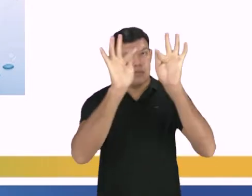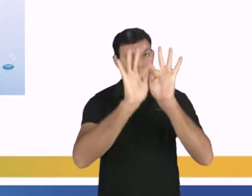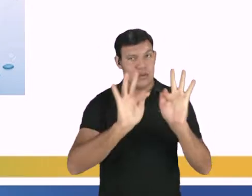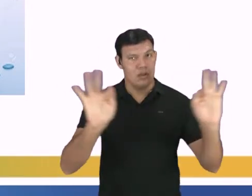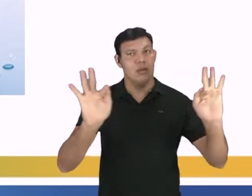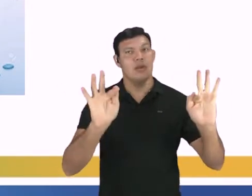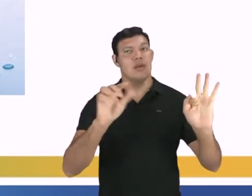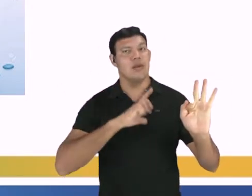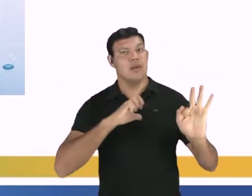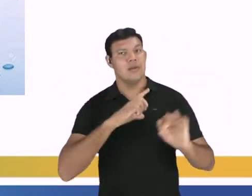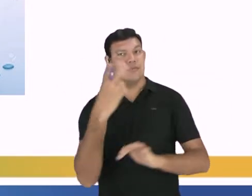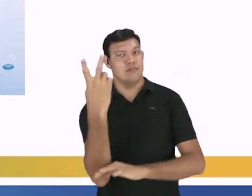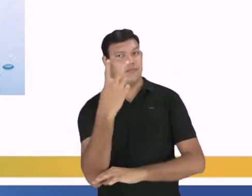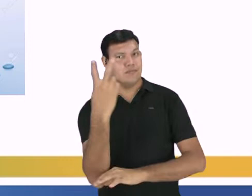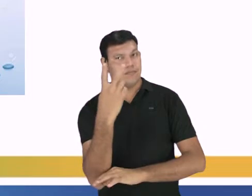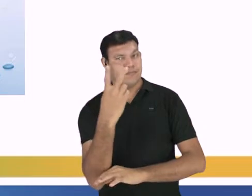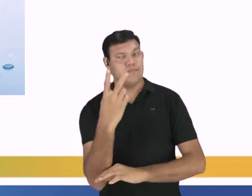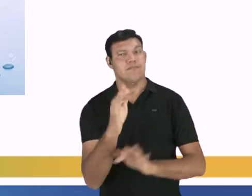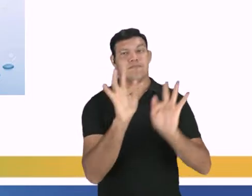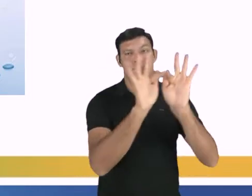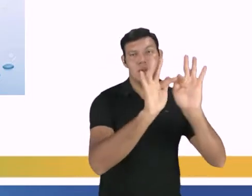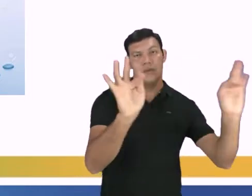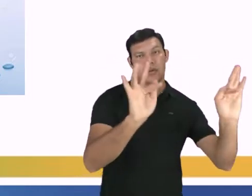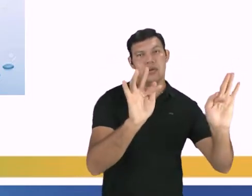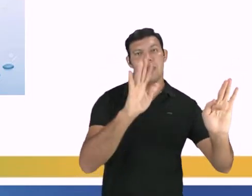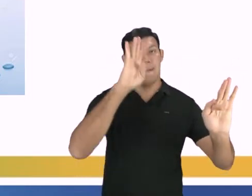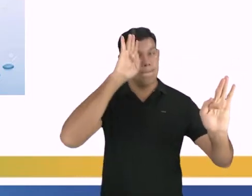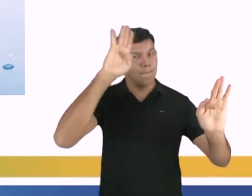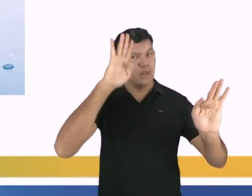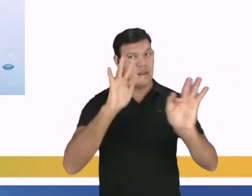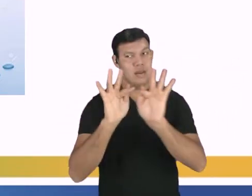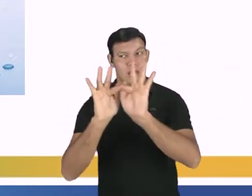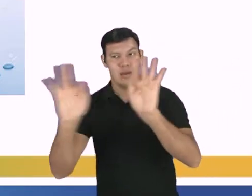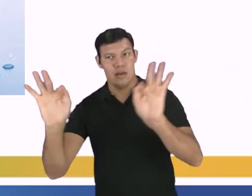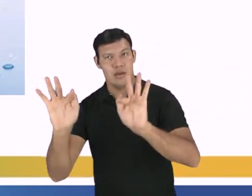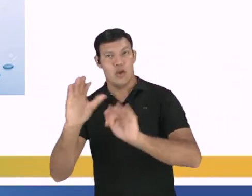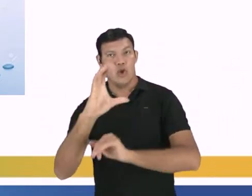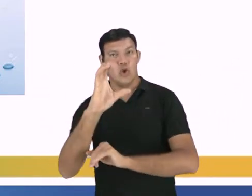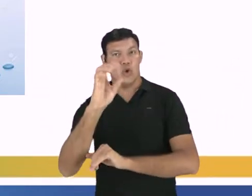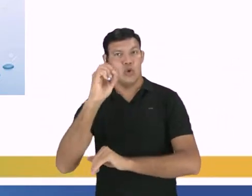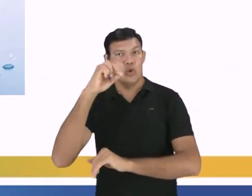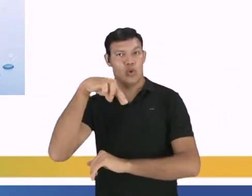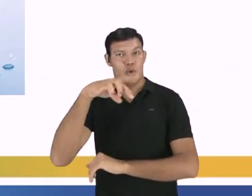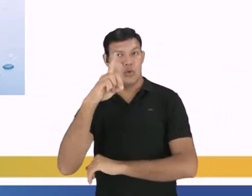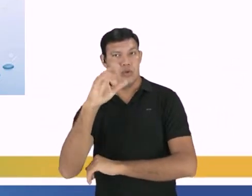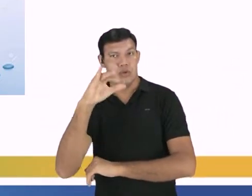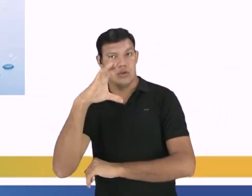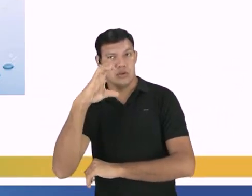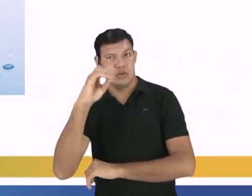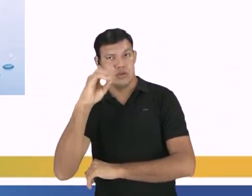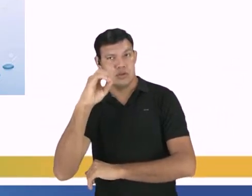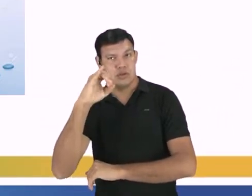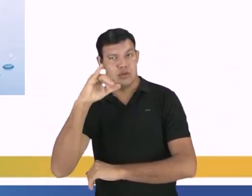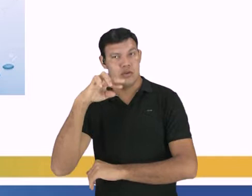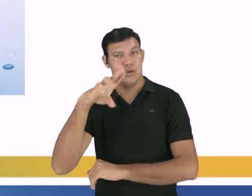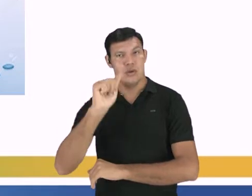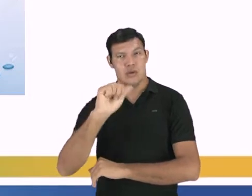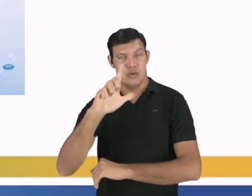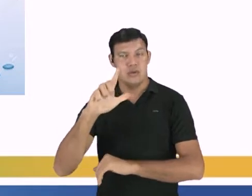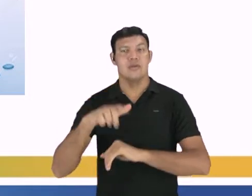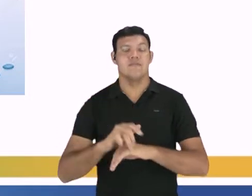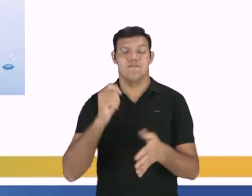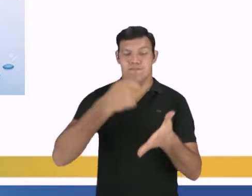temos duas orações, a oração principal e a oração condicional. Já disse isso, estou repetindo para reforçar